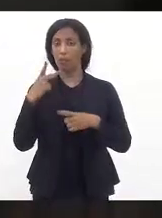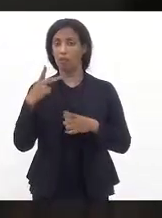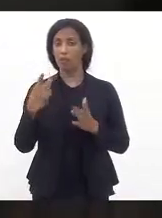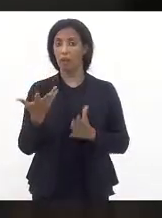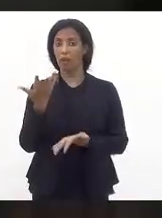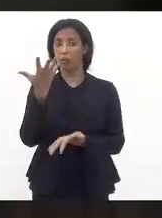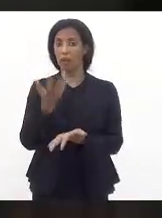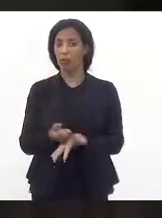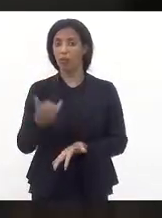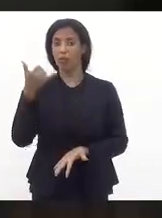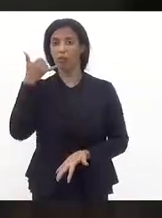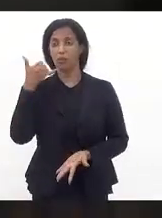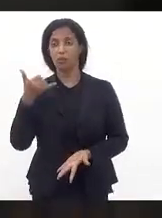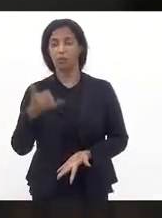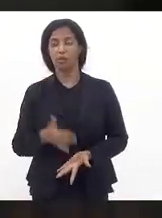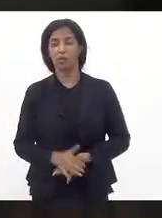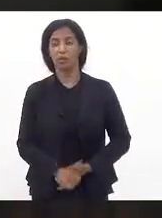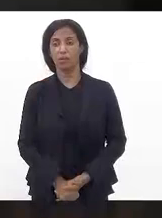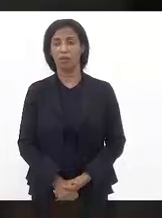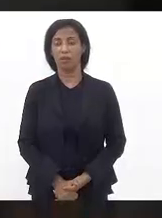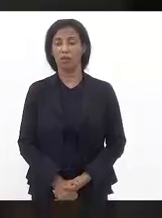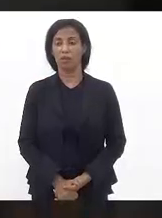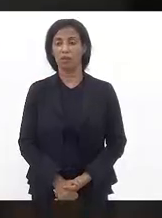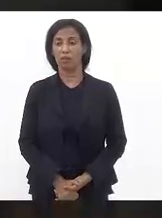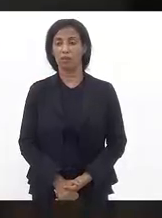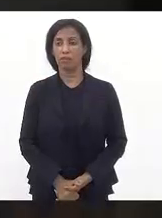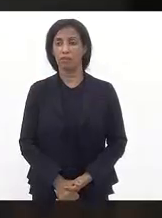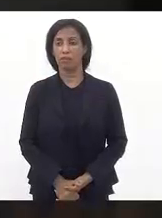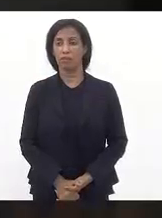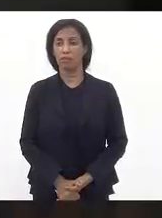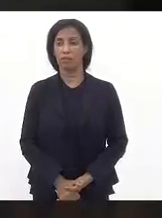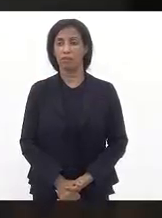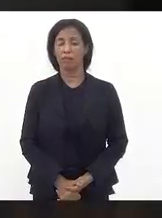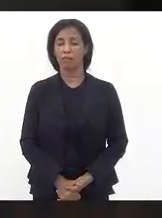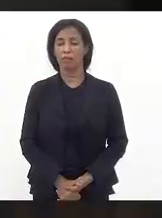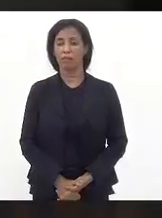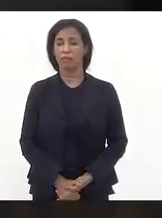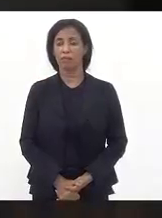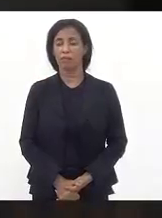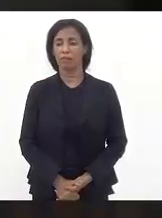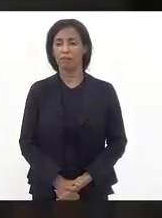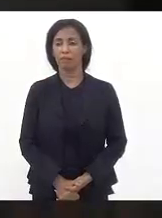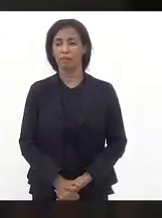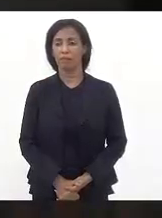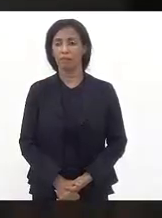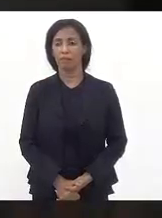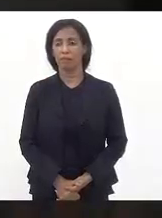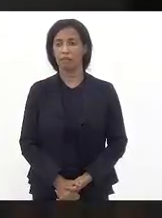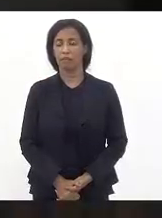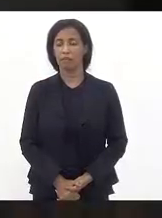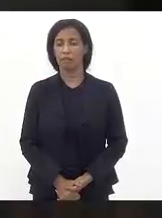colhendo volta com o telefone mesmo Cadê Eurico Júnior por gentileza o seu voto é